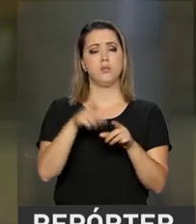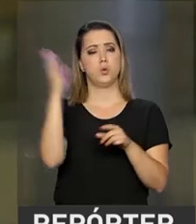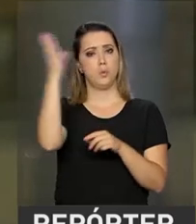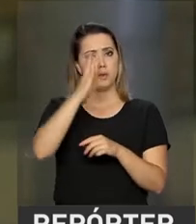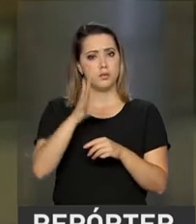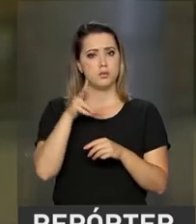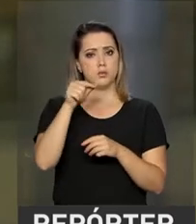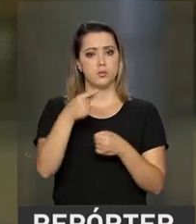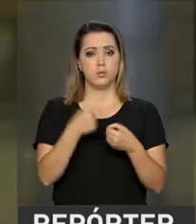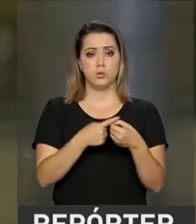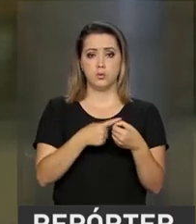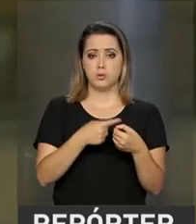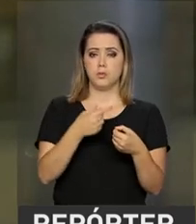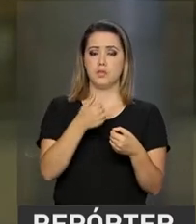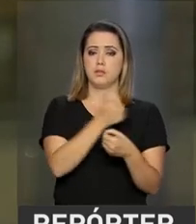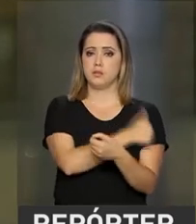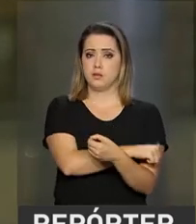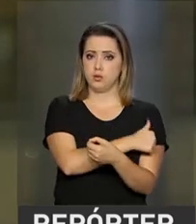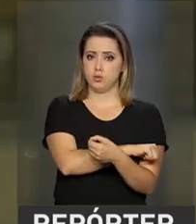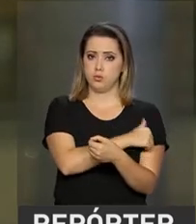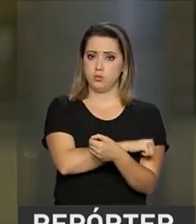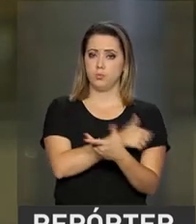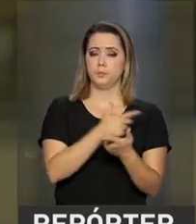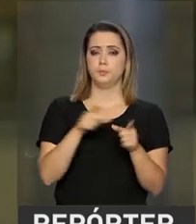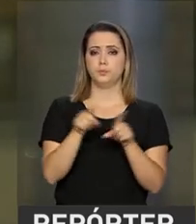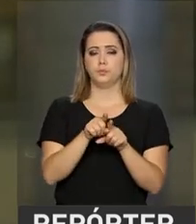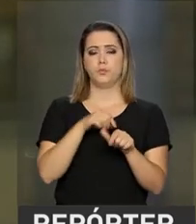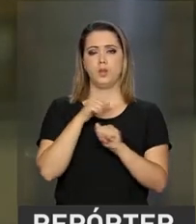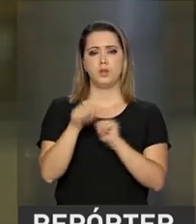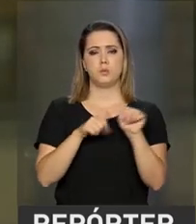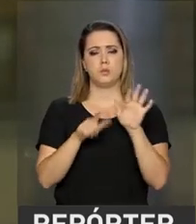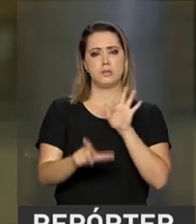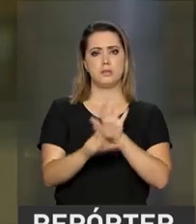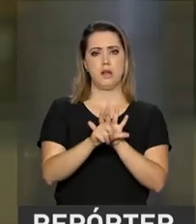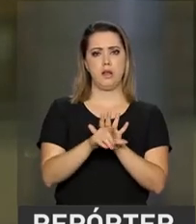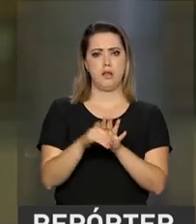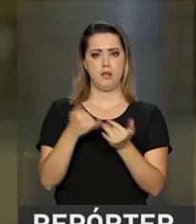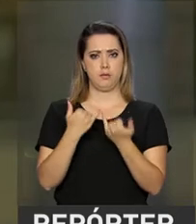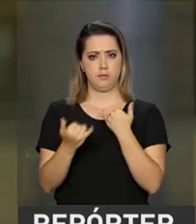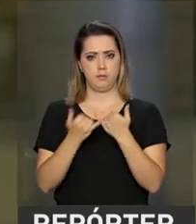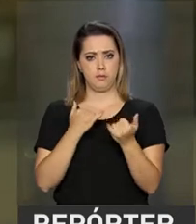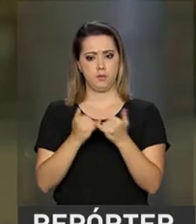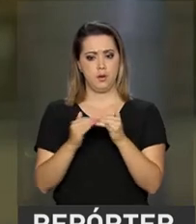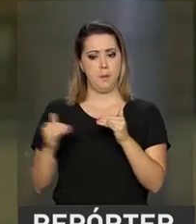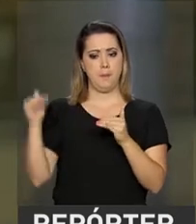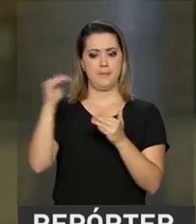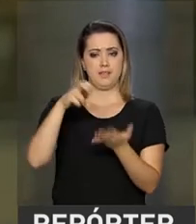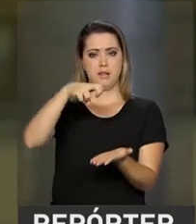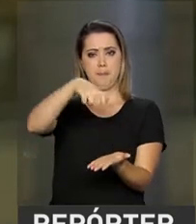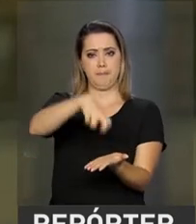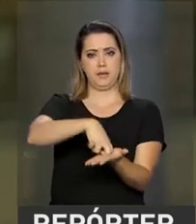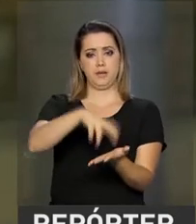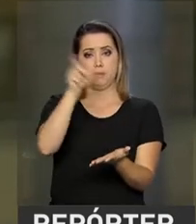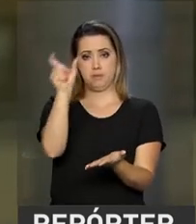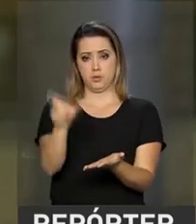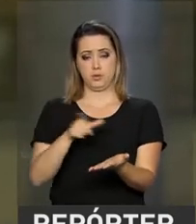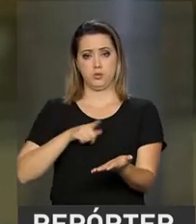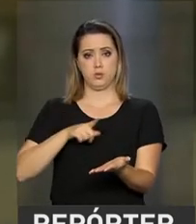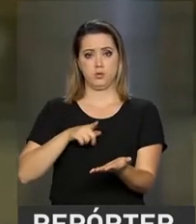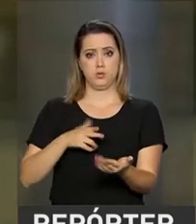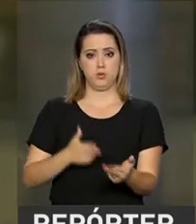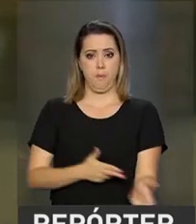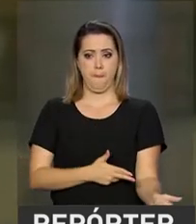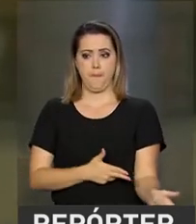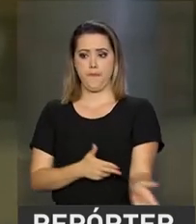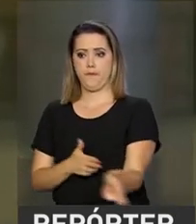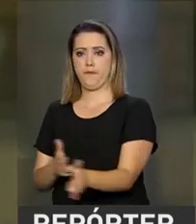janeiro e entre essas mudanças legislativas estão por exemplo aumentar a pena para pessoas que podem fugir